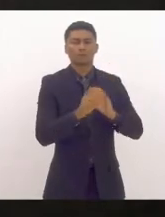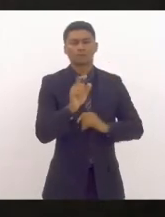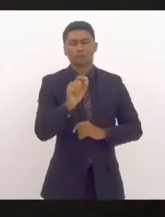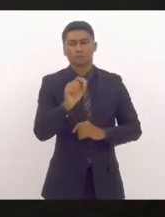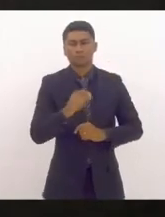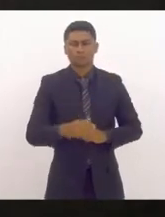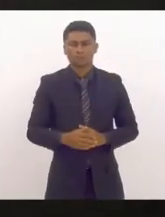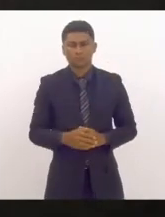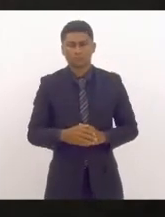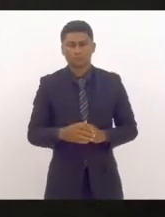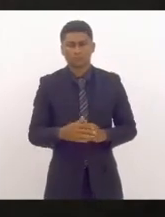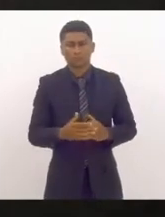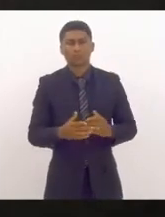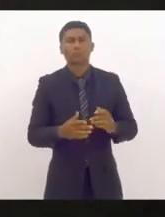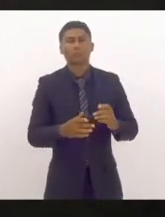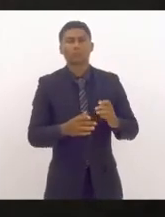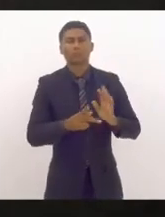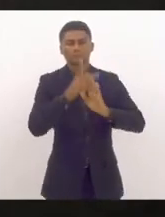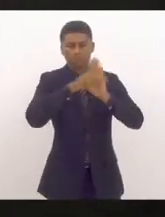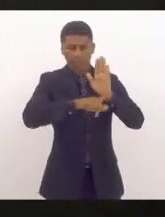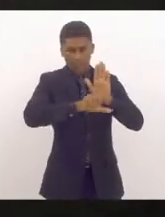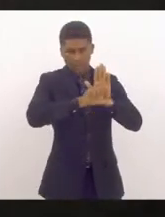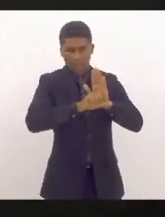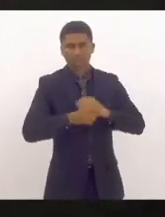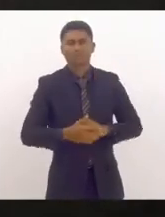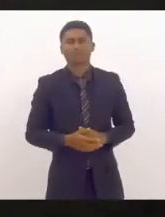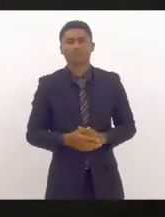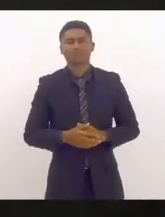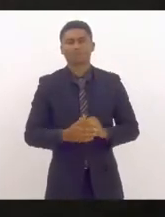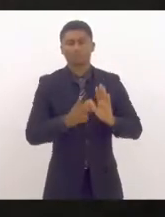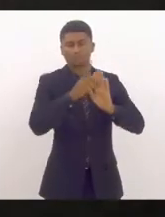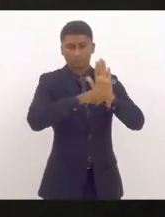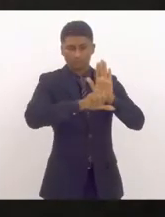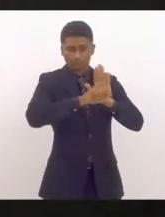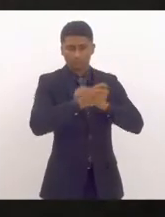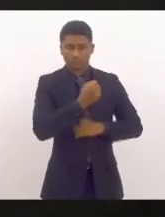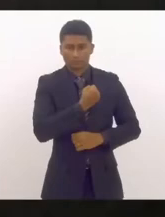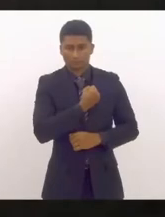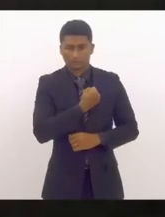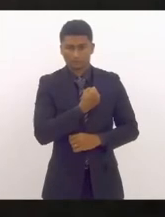dos seguintes projetos. Projetos de lei número